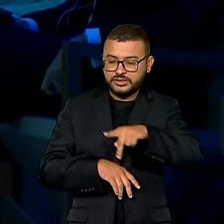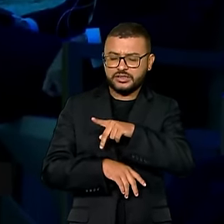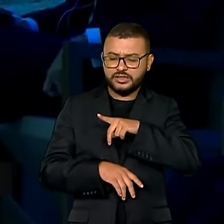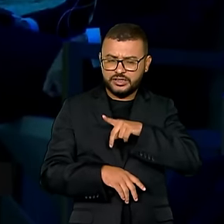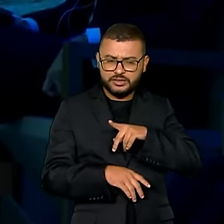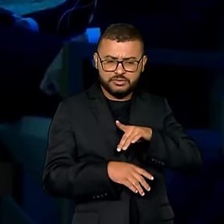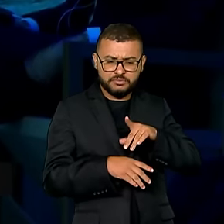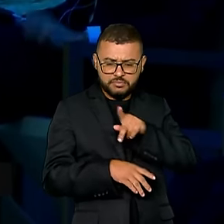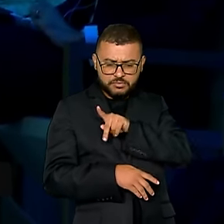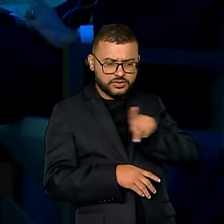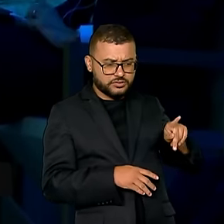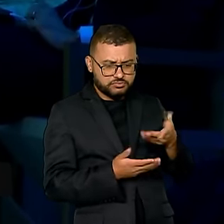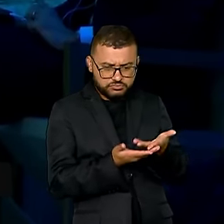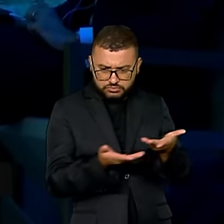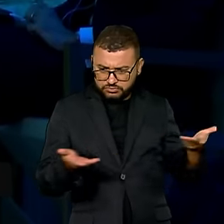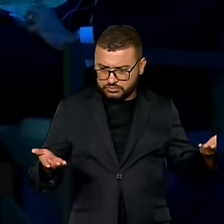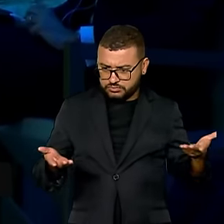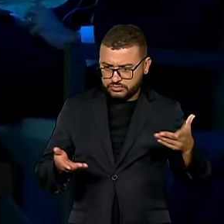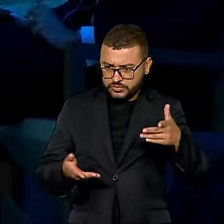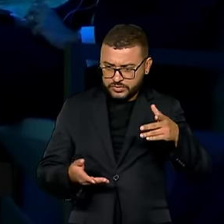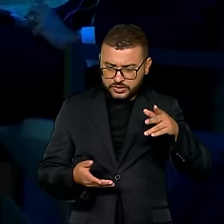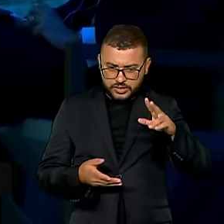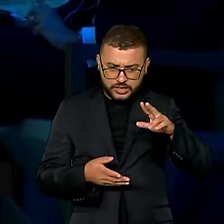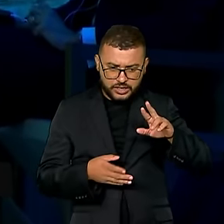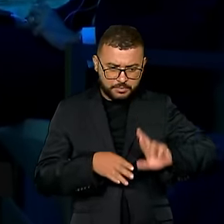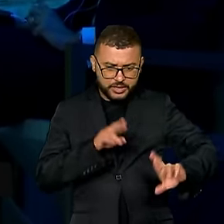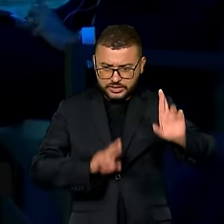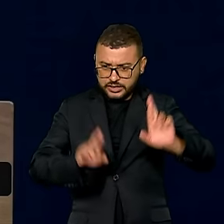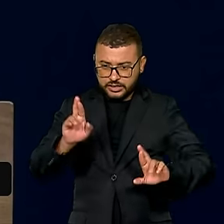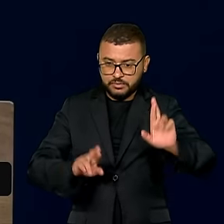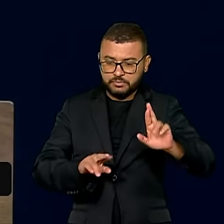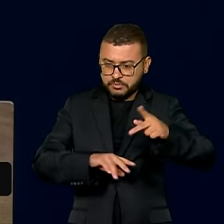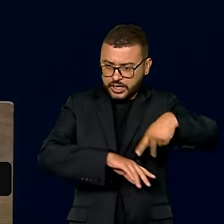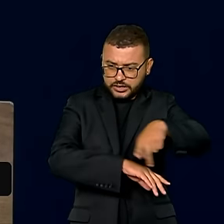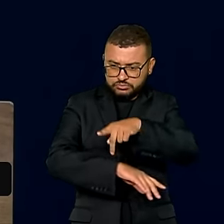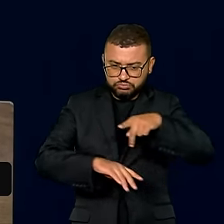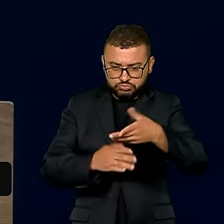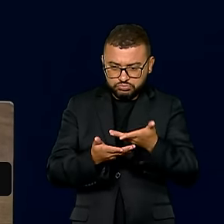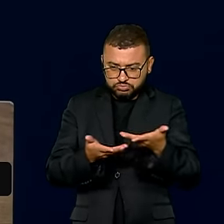excelências, presidentes e chefes de Estado.